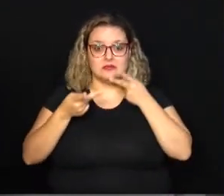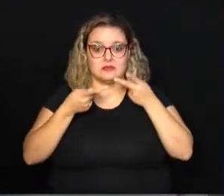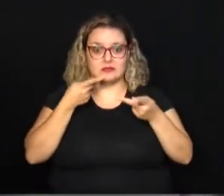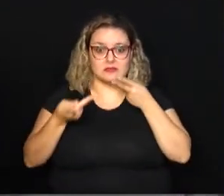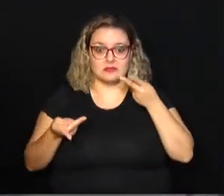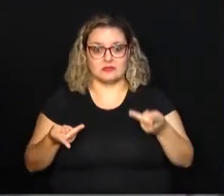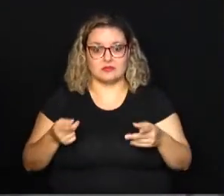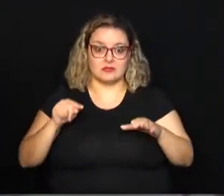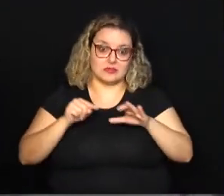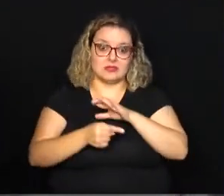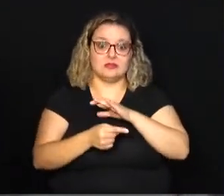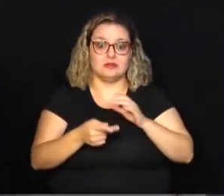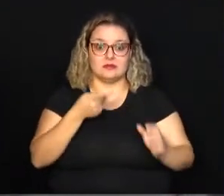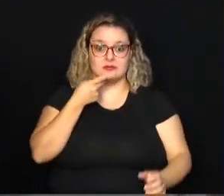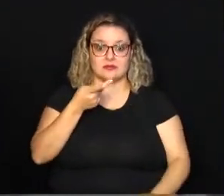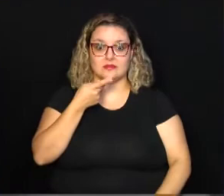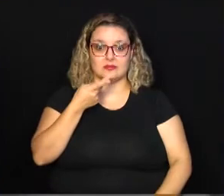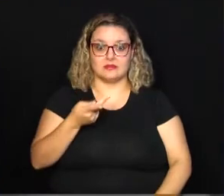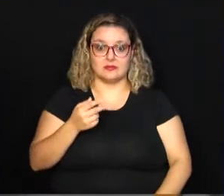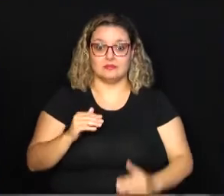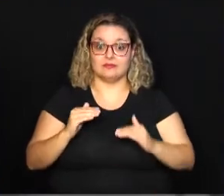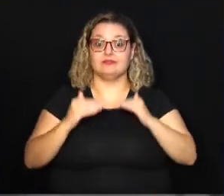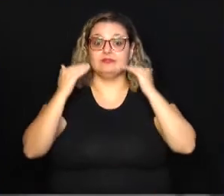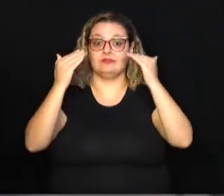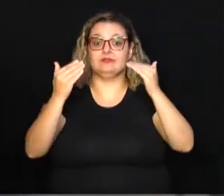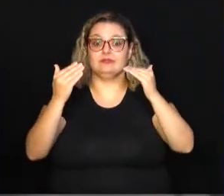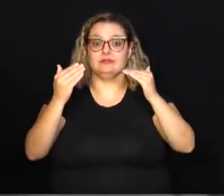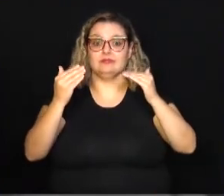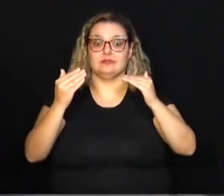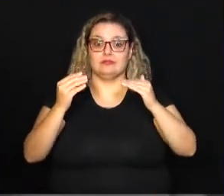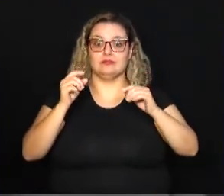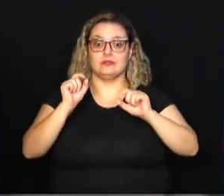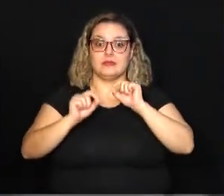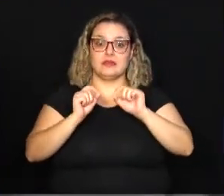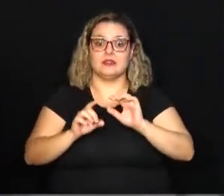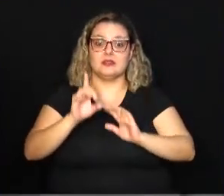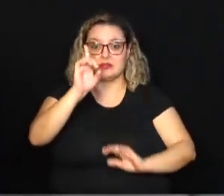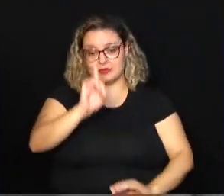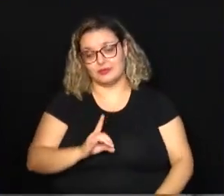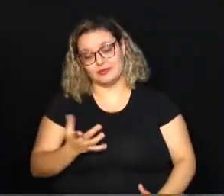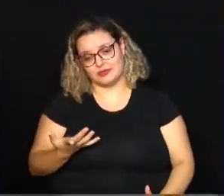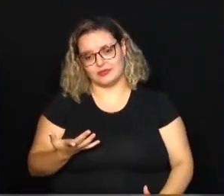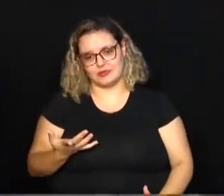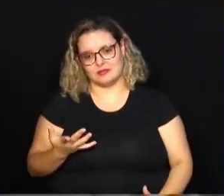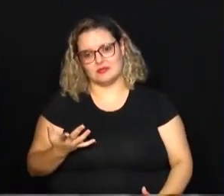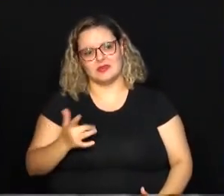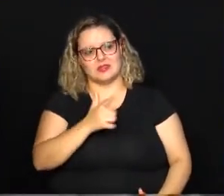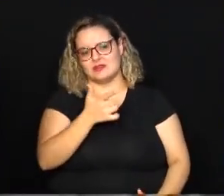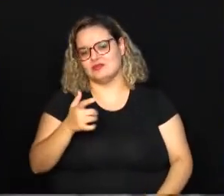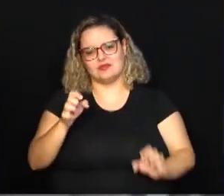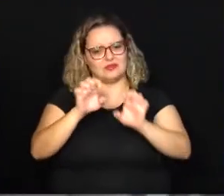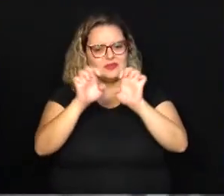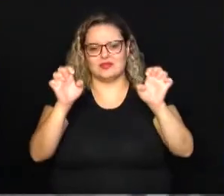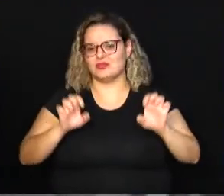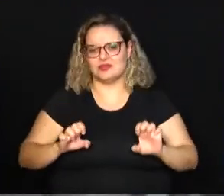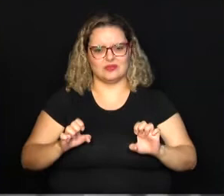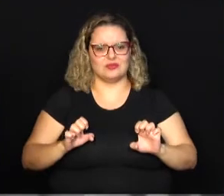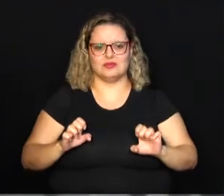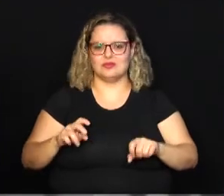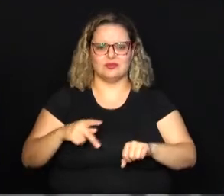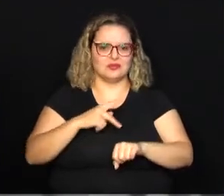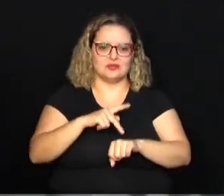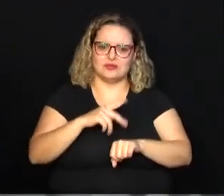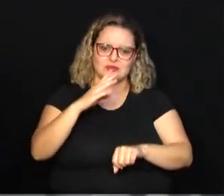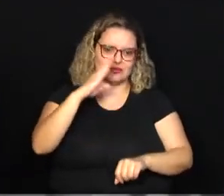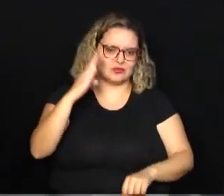estou falando um pouco acima do tom com quem de direito. Mas está totalmente desestruturada a saúde no país. É isso que